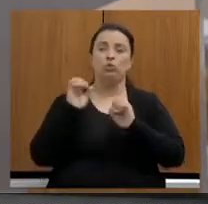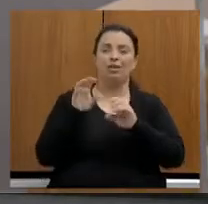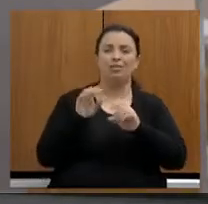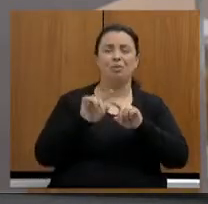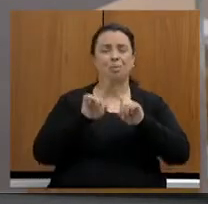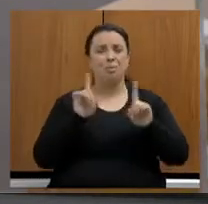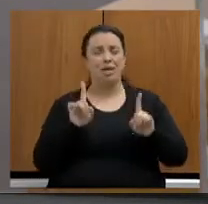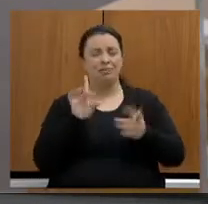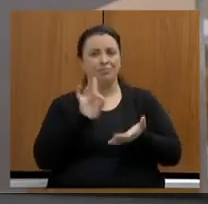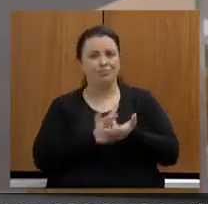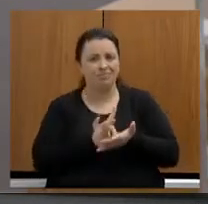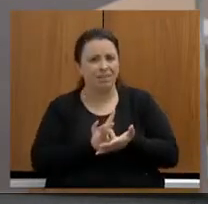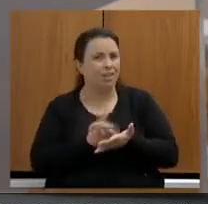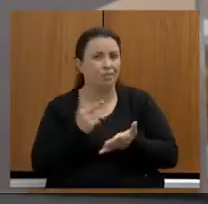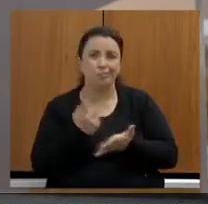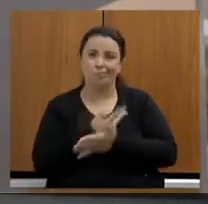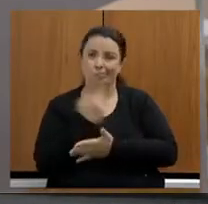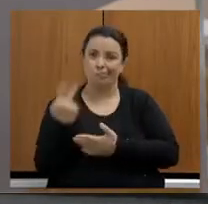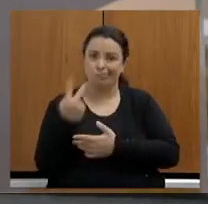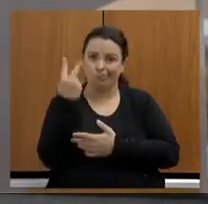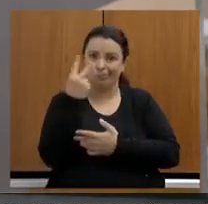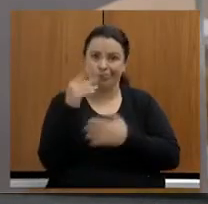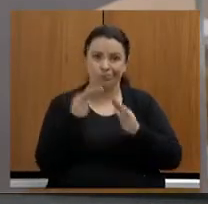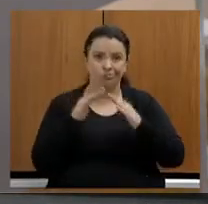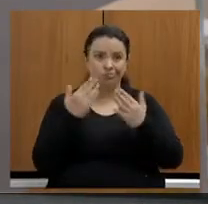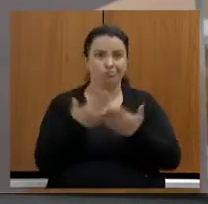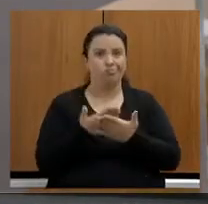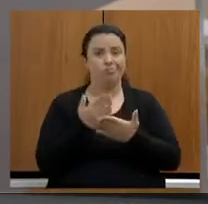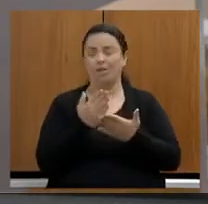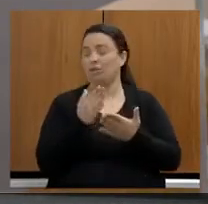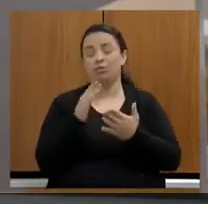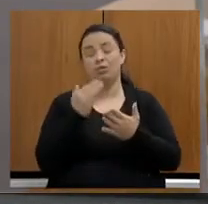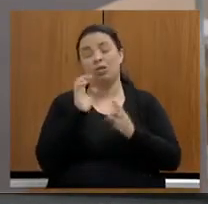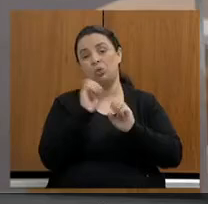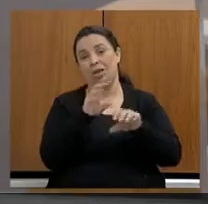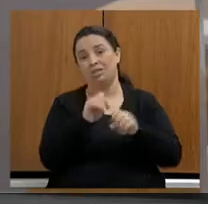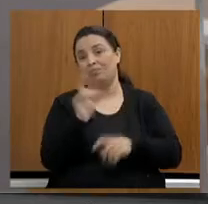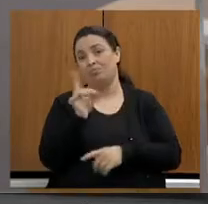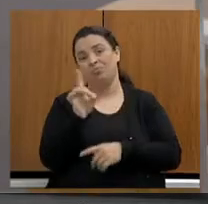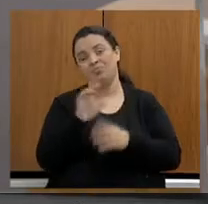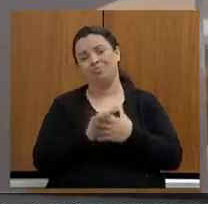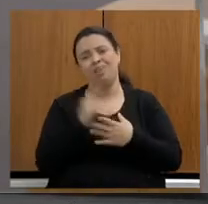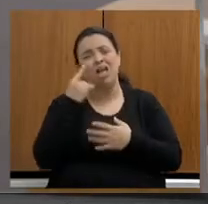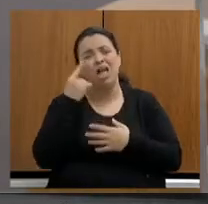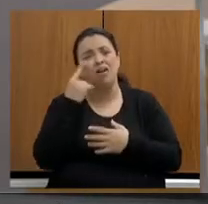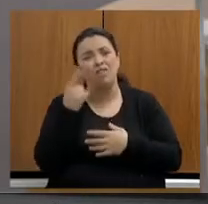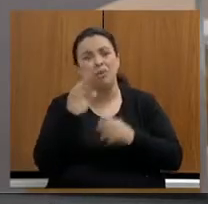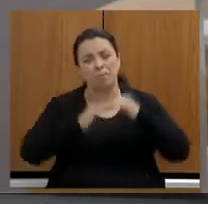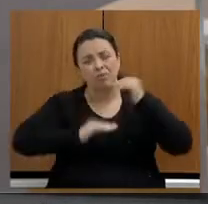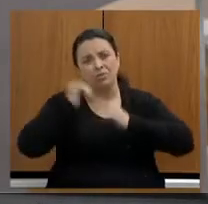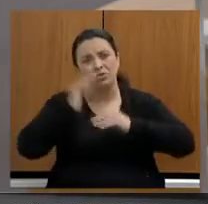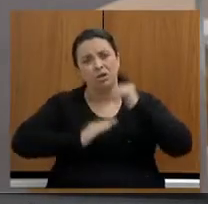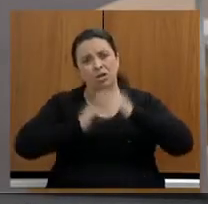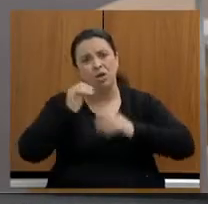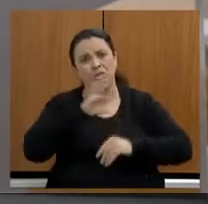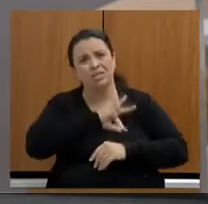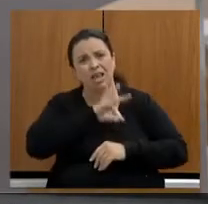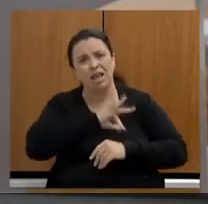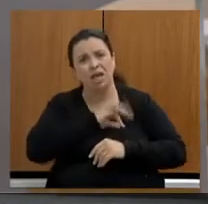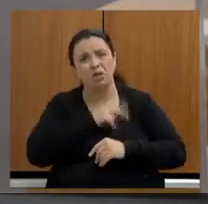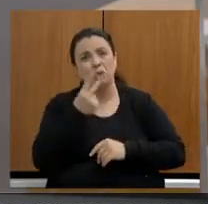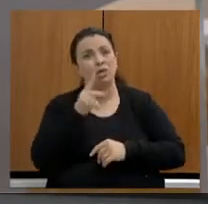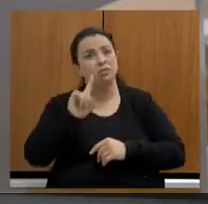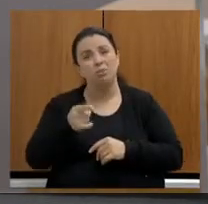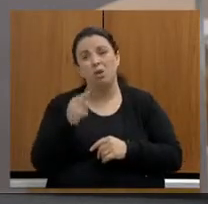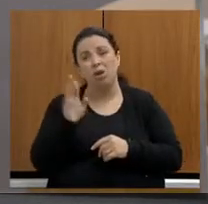é só você pegar uma média de salário do professor uma média um pouco mais acima de r$ 2000 isso é valoriza a educação a gente